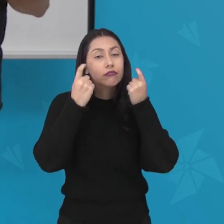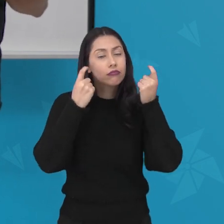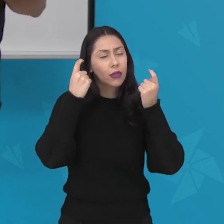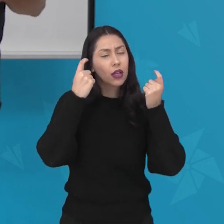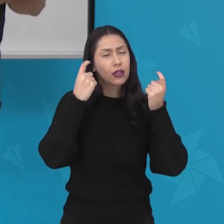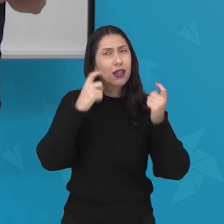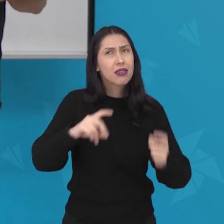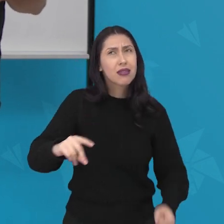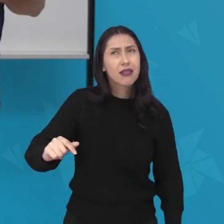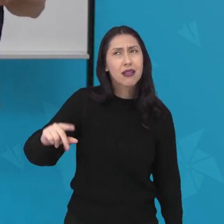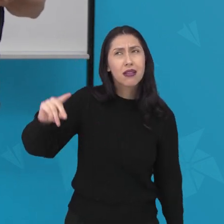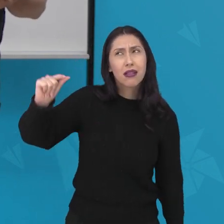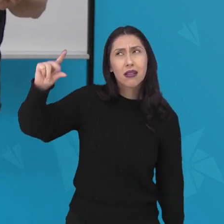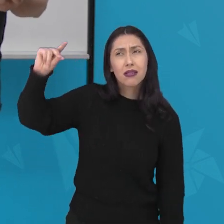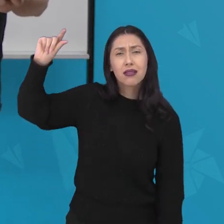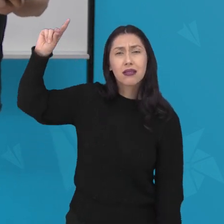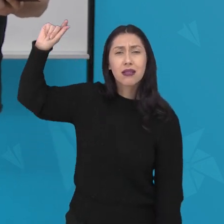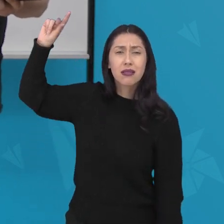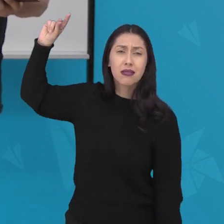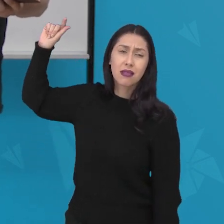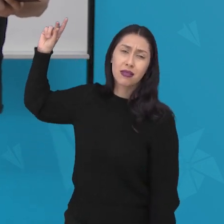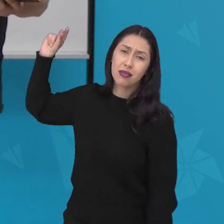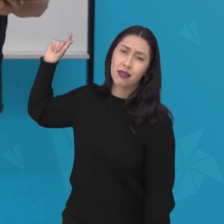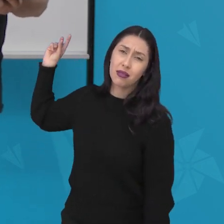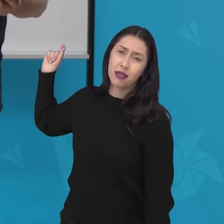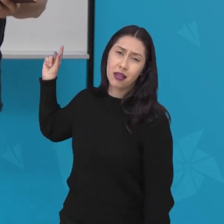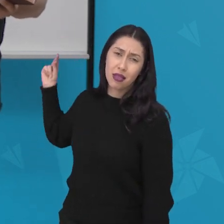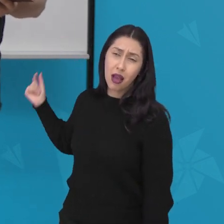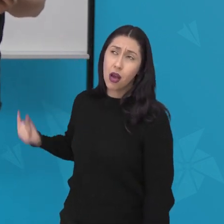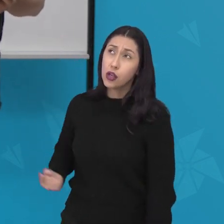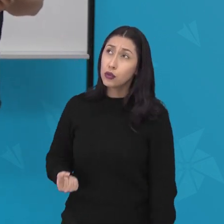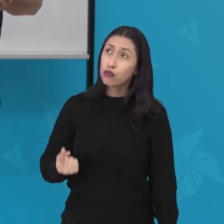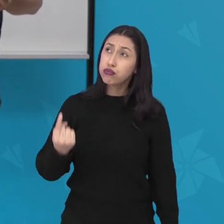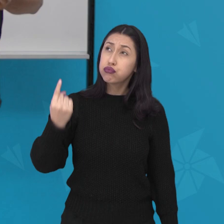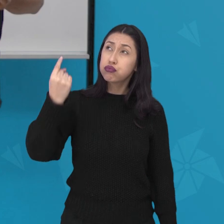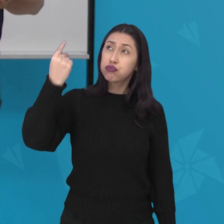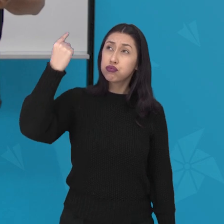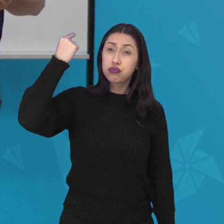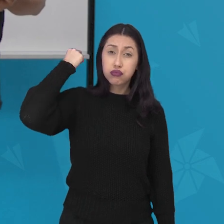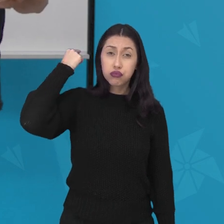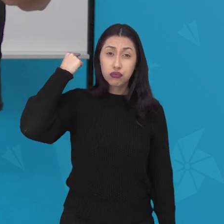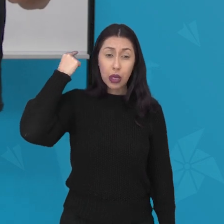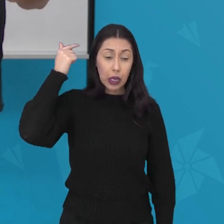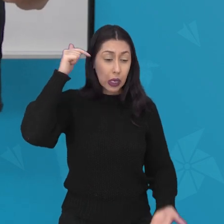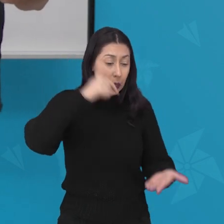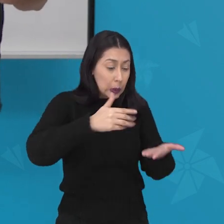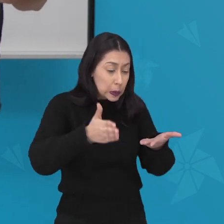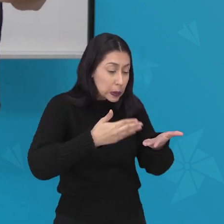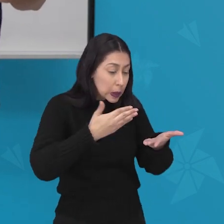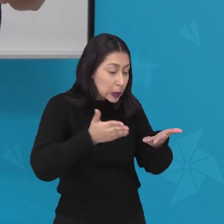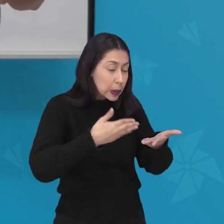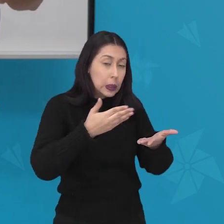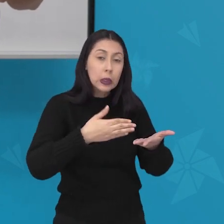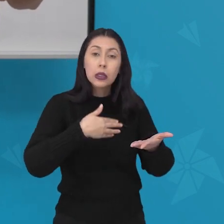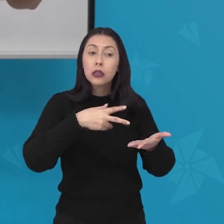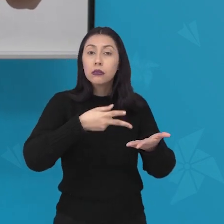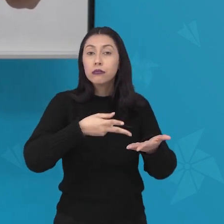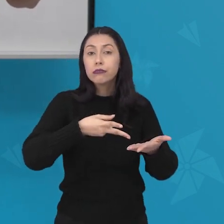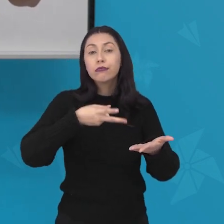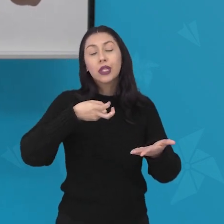Vem até desde esses tempos antigos, desde esses livros antigos, em que a gente